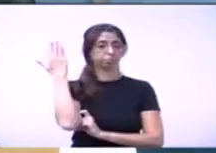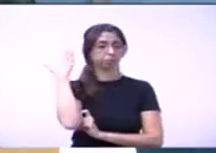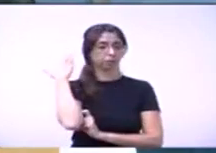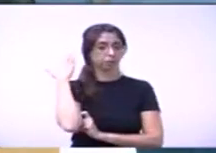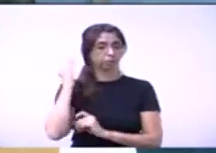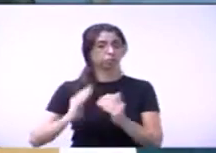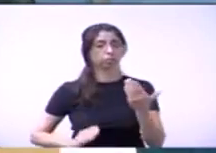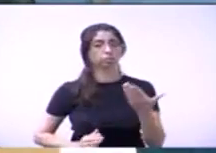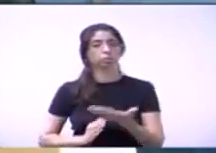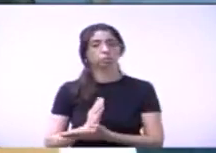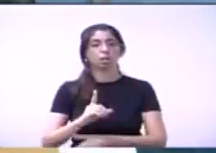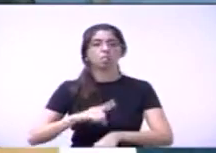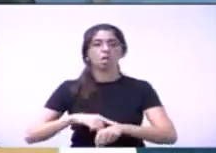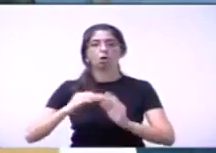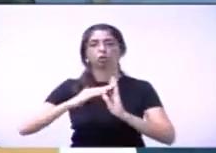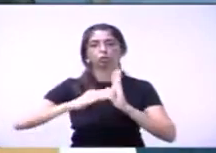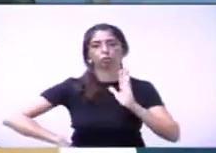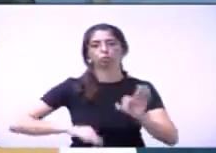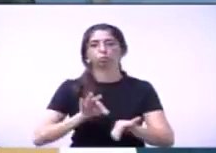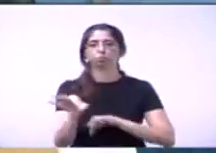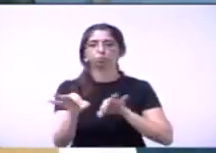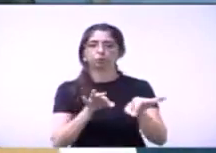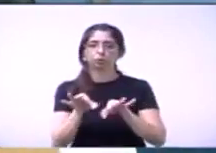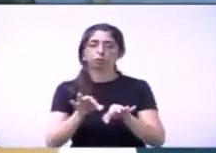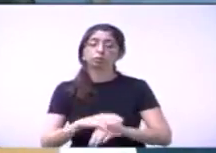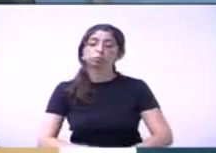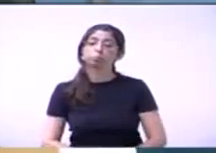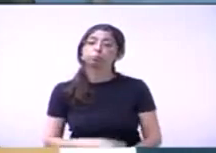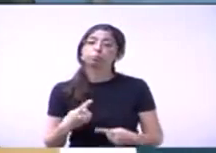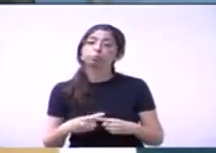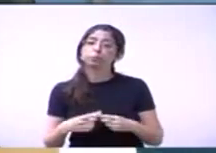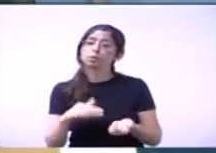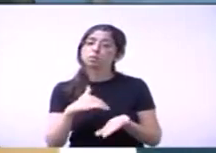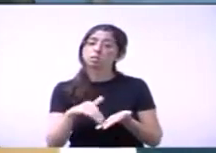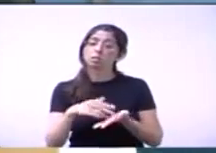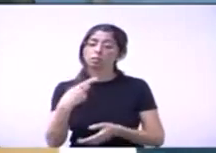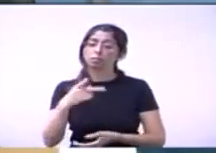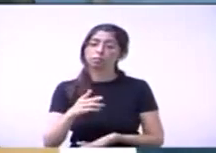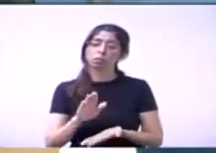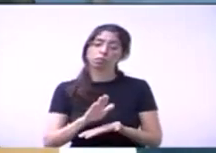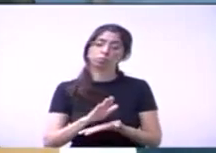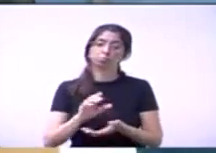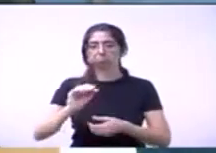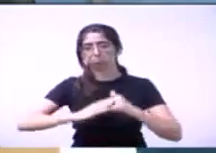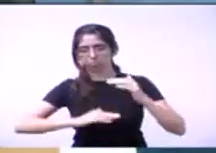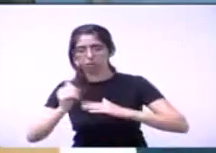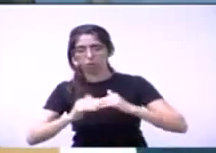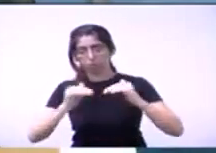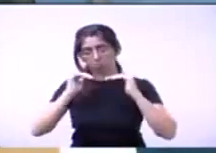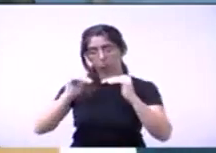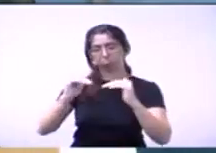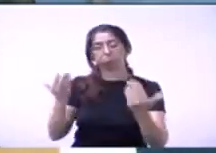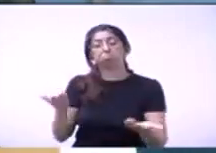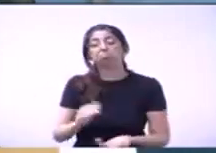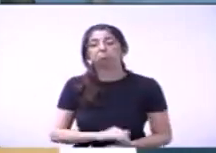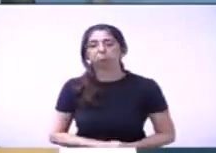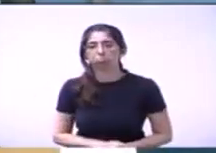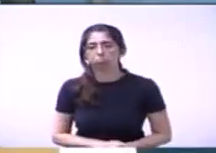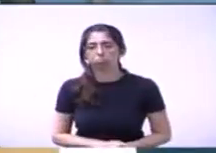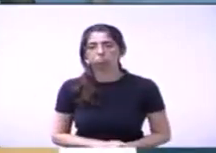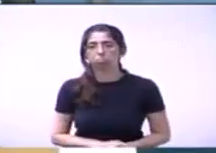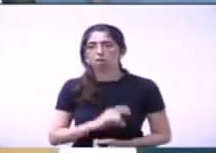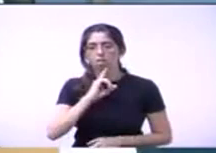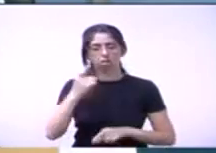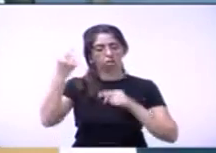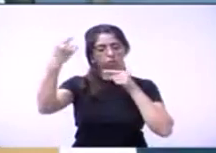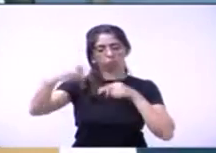e que, no momento, retirou o projeto simplesmente porque o secretário falou que ia fazer. Então, aqui a gente não está contra ninguém,